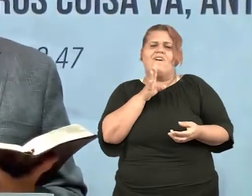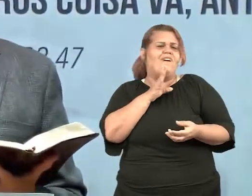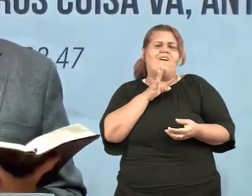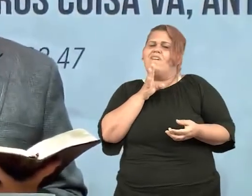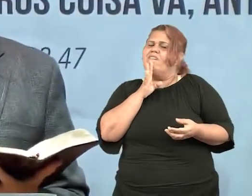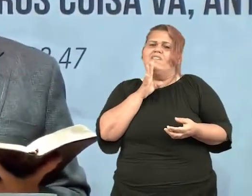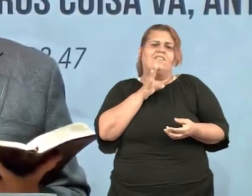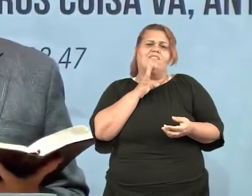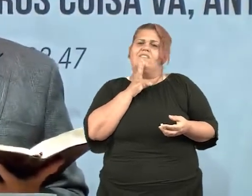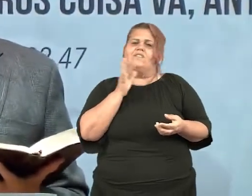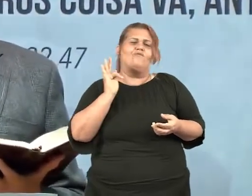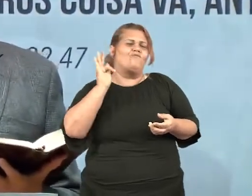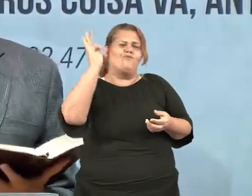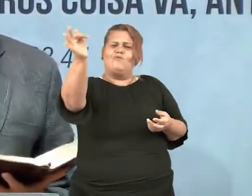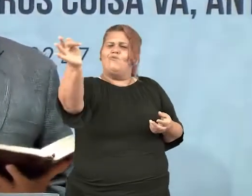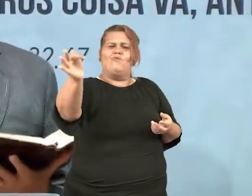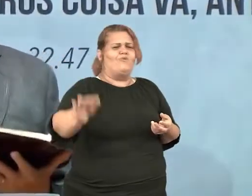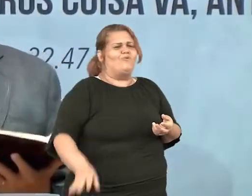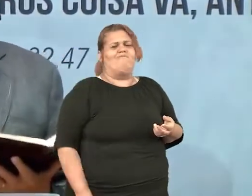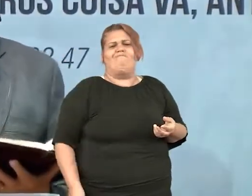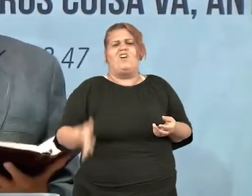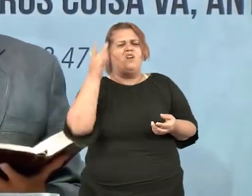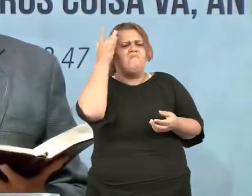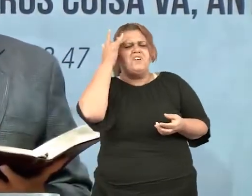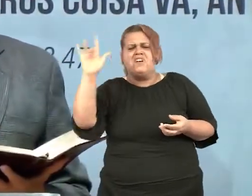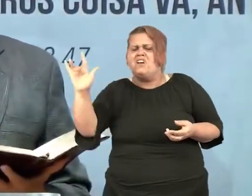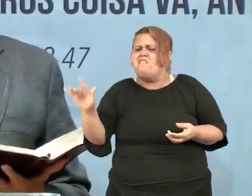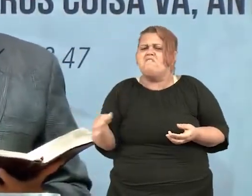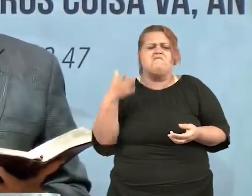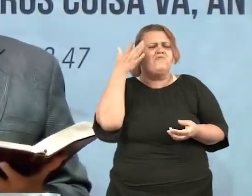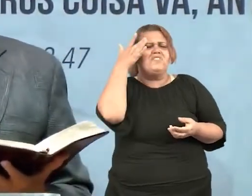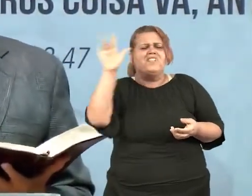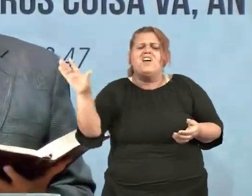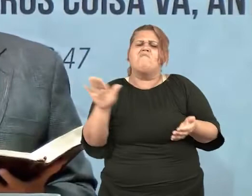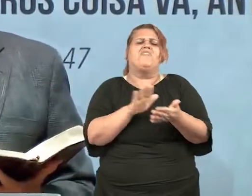que sucederá amanhã, ponto.